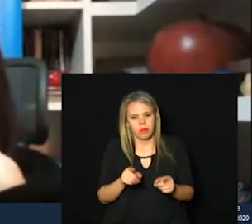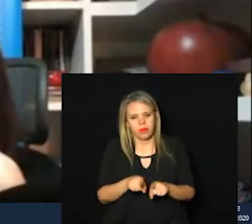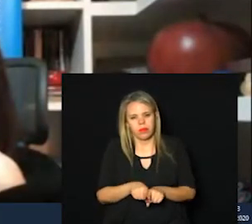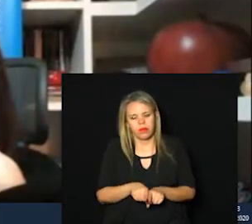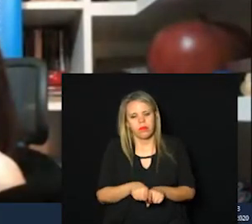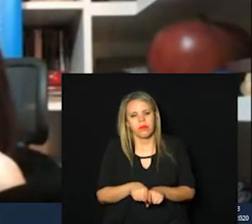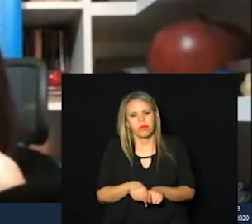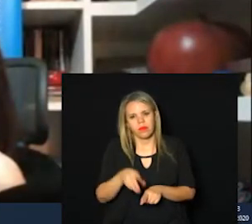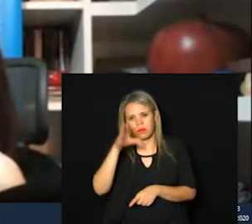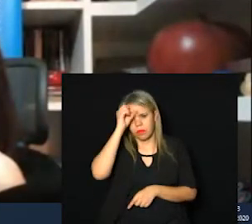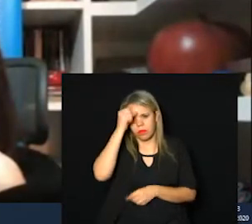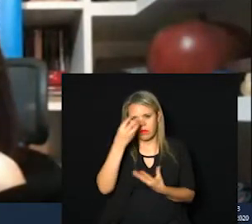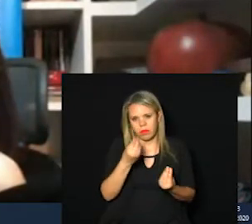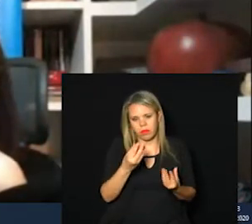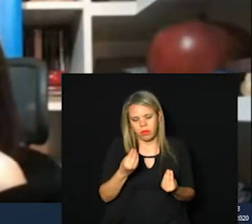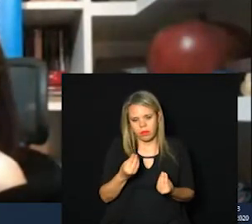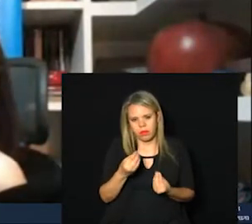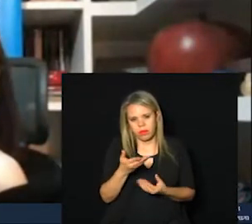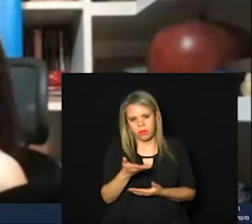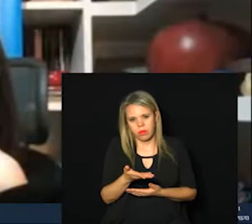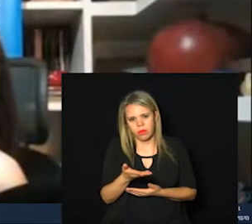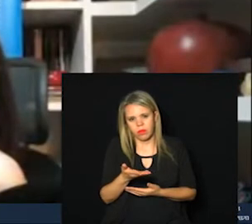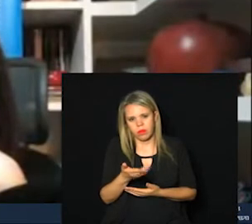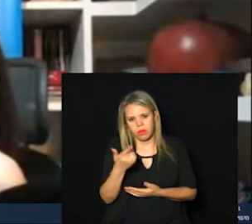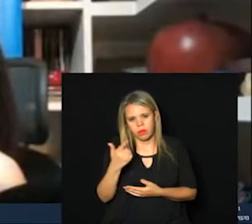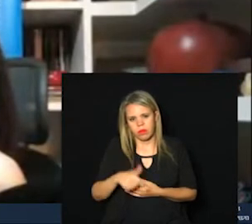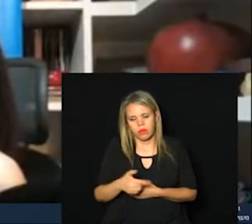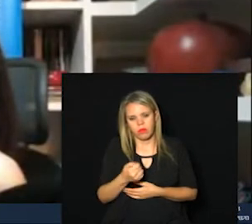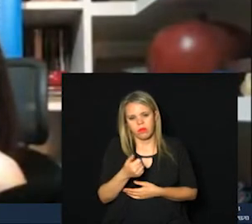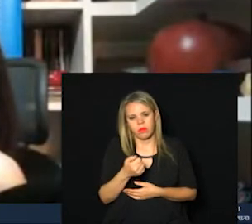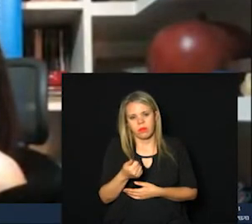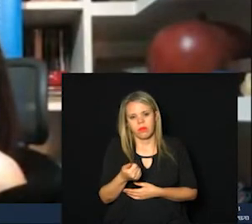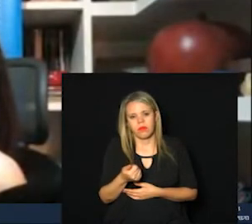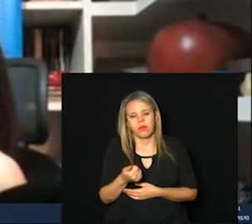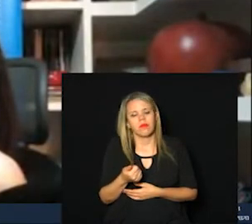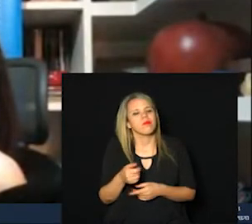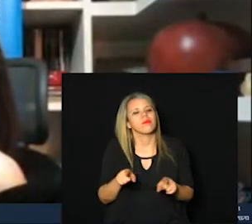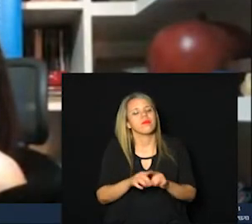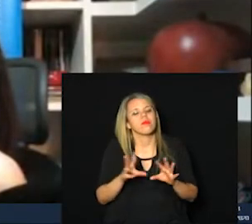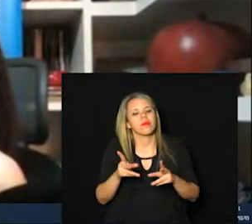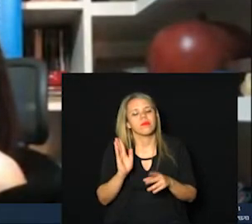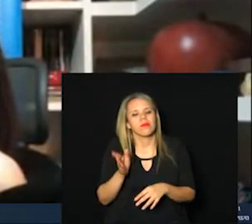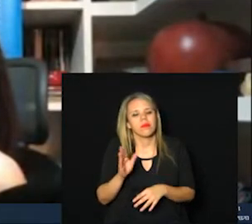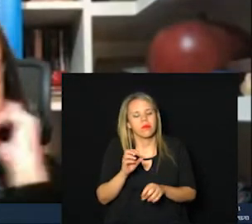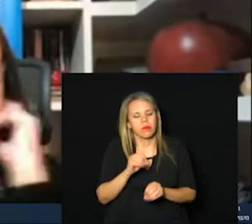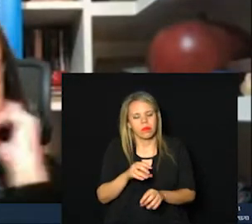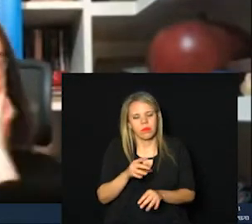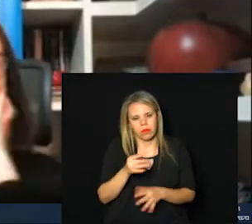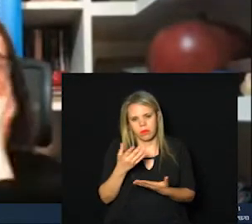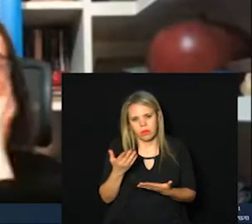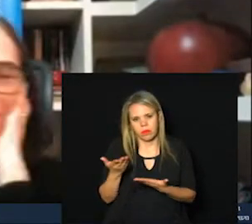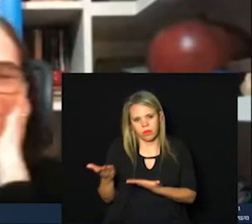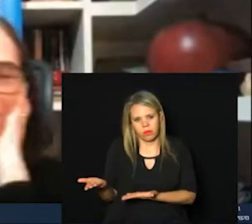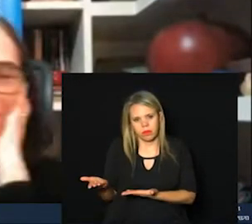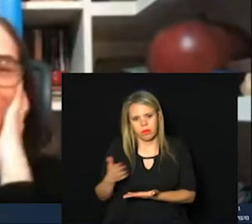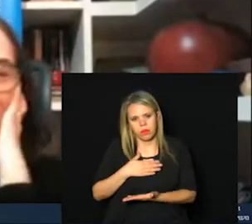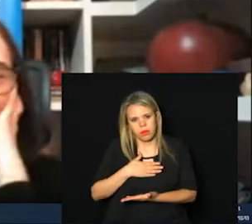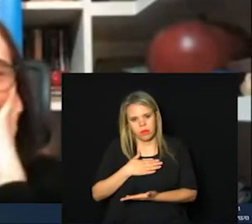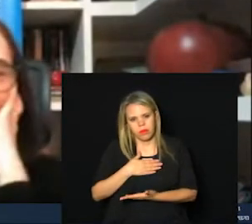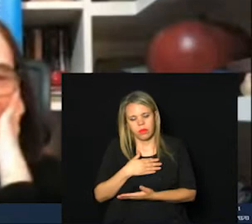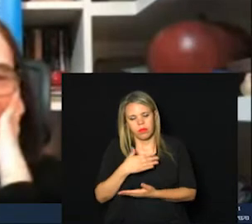e aprender bastante com você, mais um pouco, além de tudo que você já está nos ensinando. Então, receba também